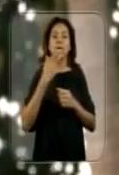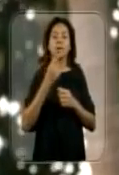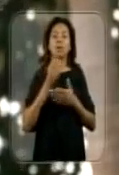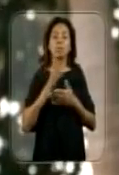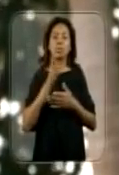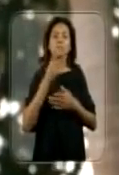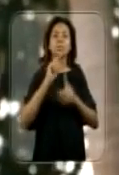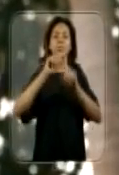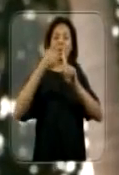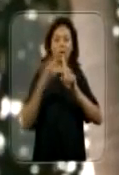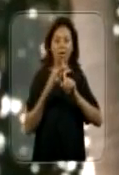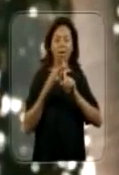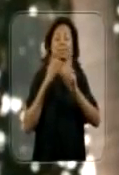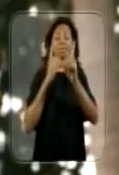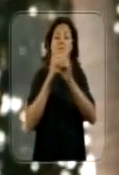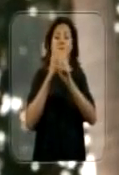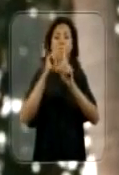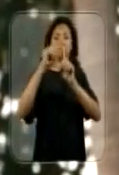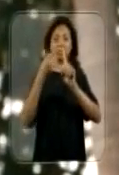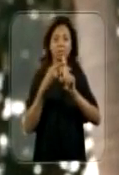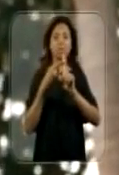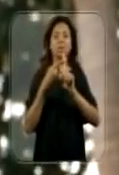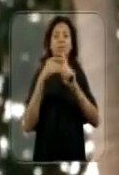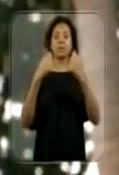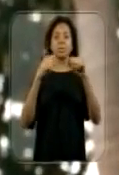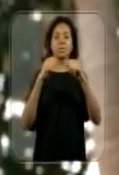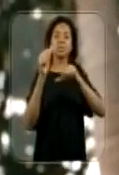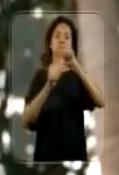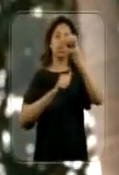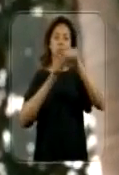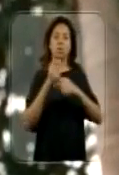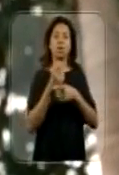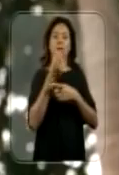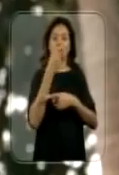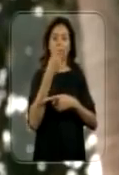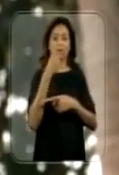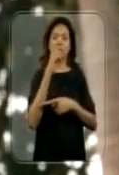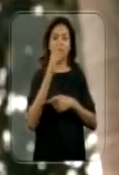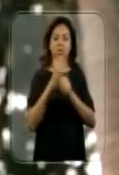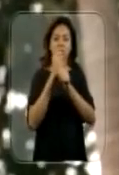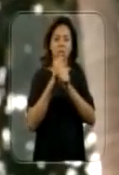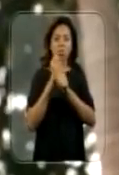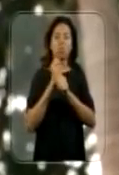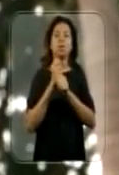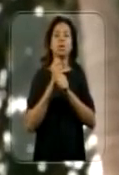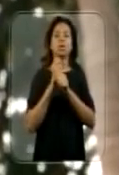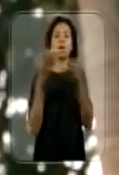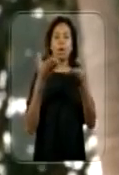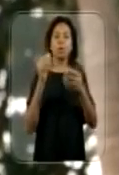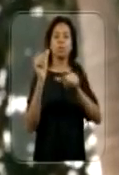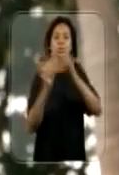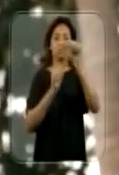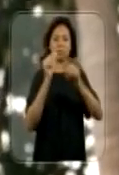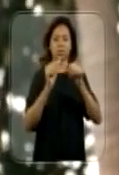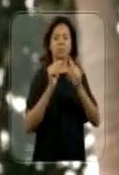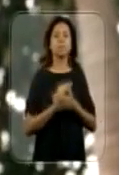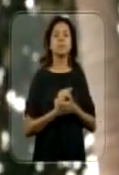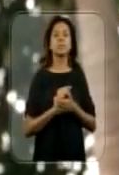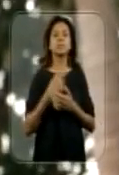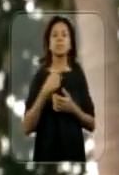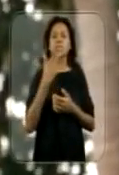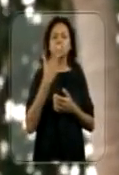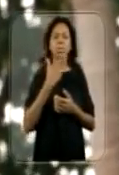quando descobri que estava grávida. Eu fazia uso de uma combinação há 5 anos já, e aí agora eu